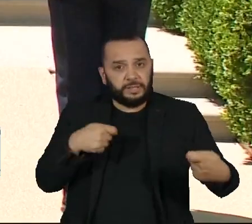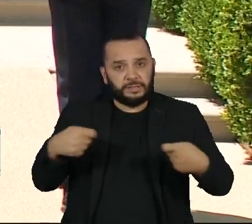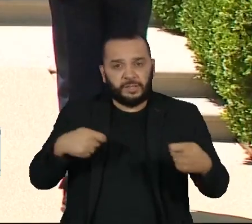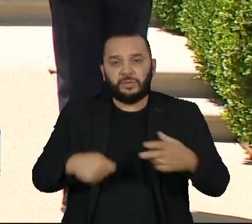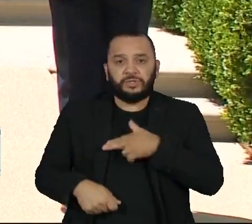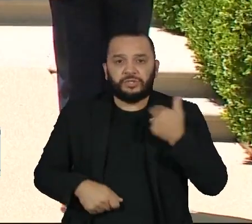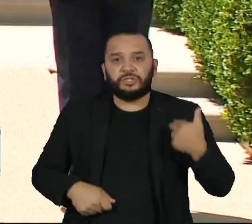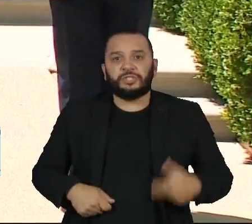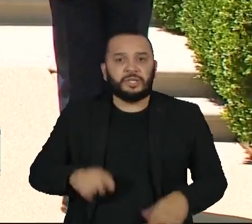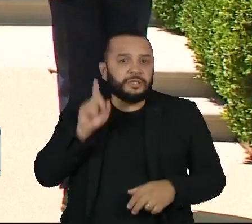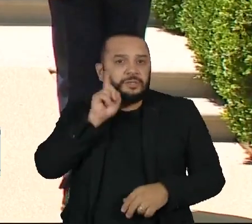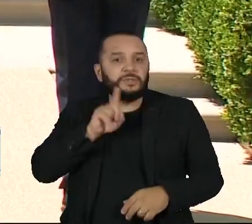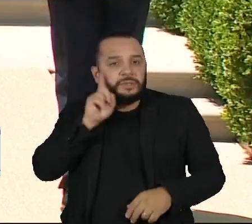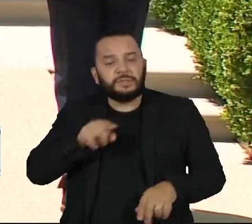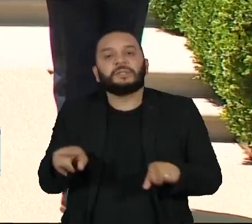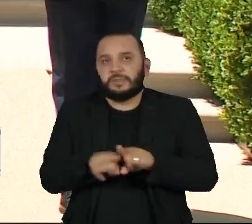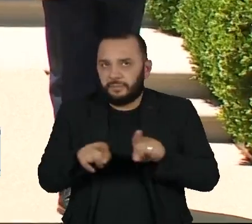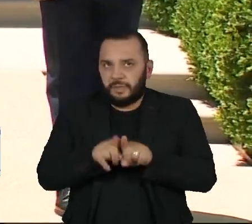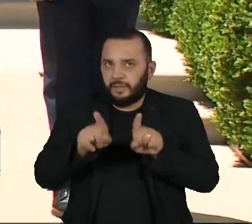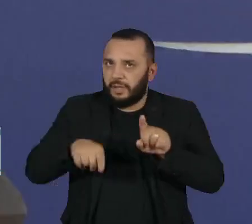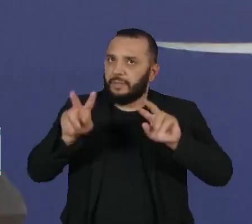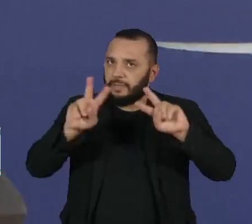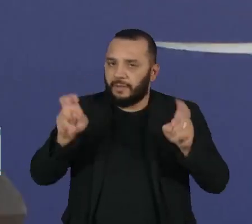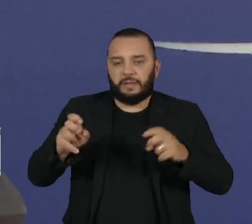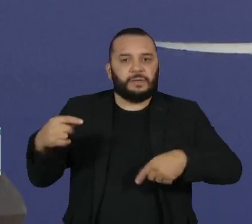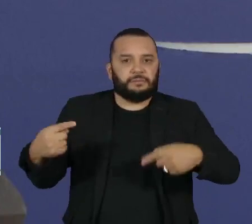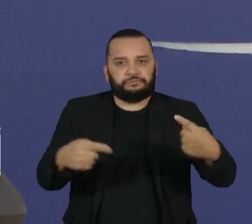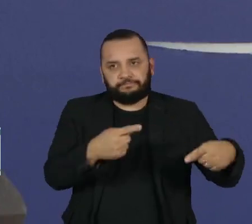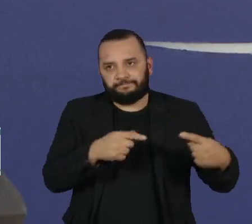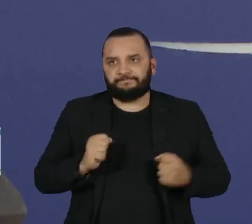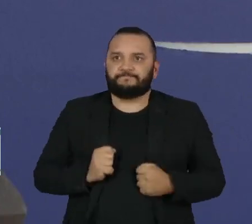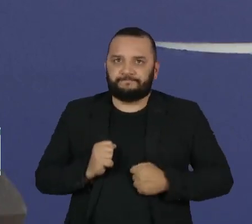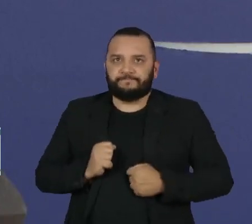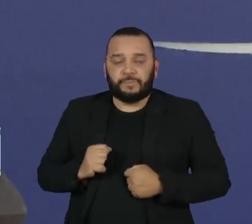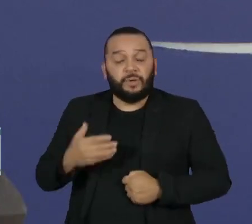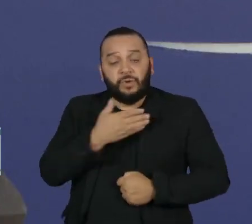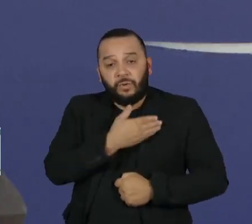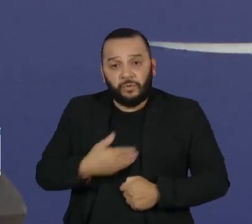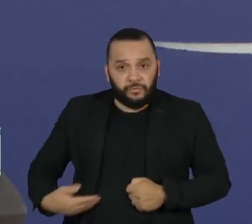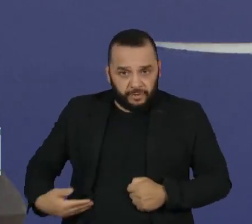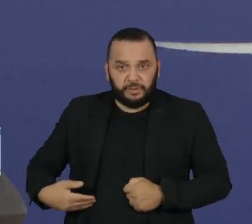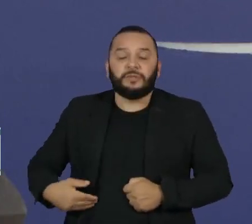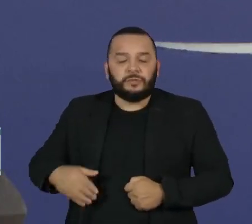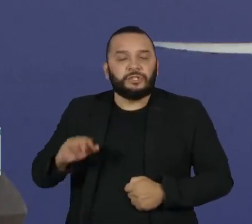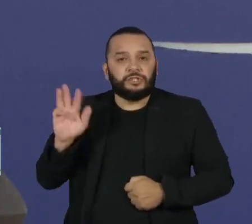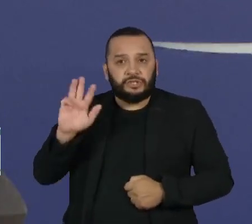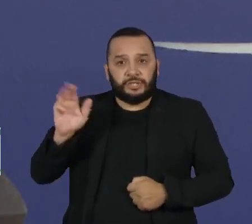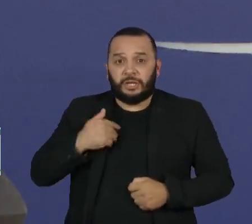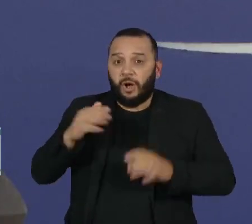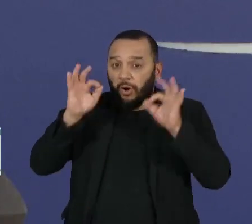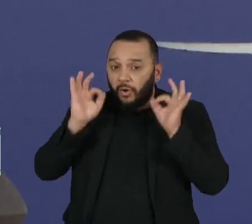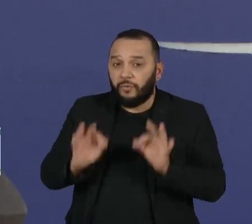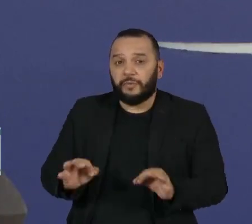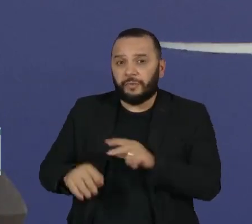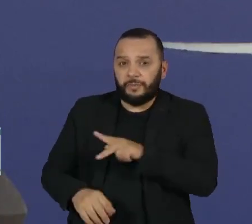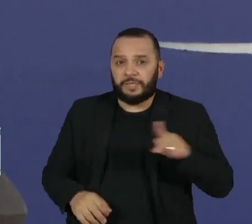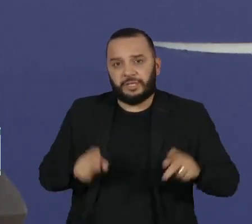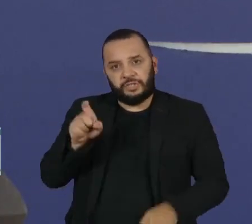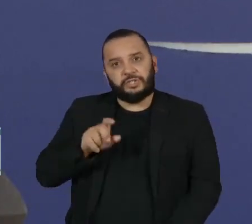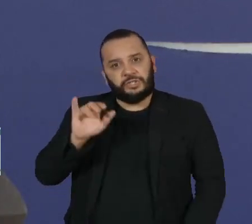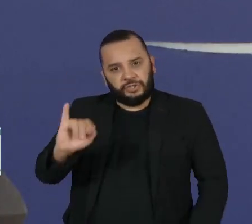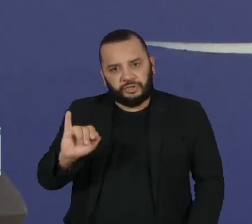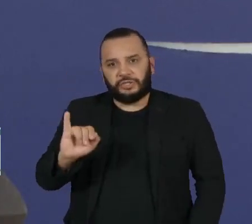e os Estados Unidos também estarão no centro dos debates o governo chinês confirmou hoje que o presidente